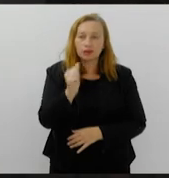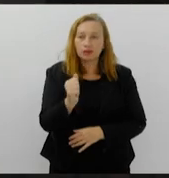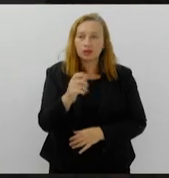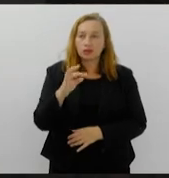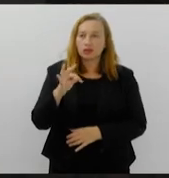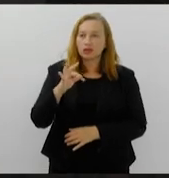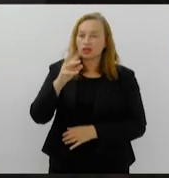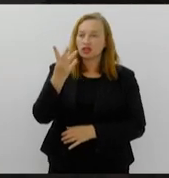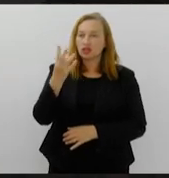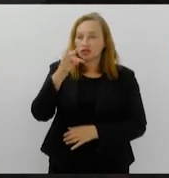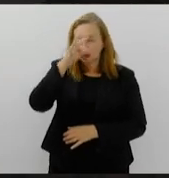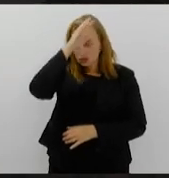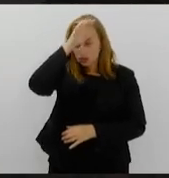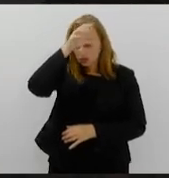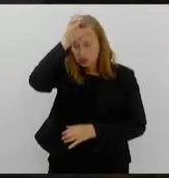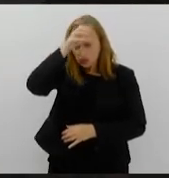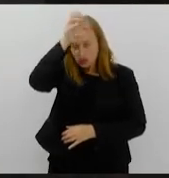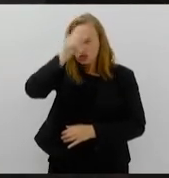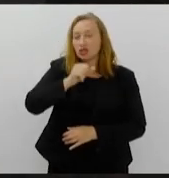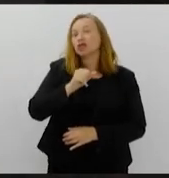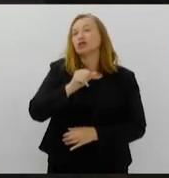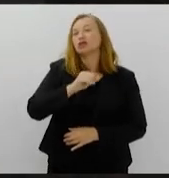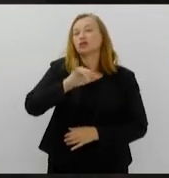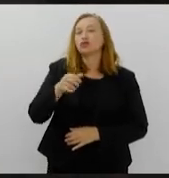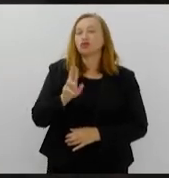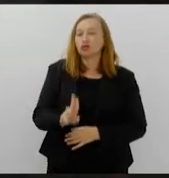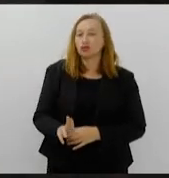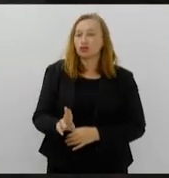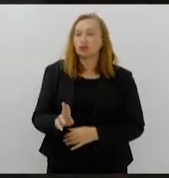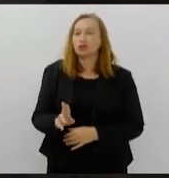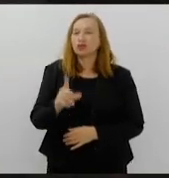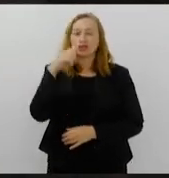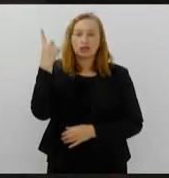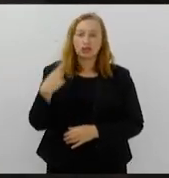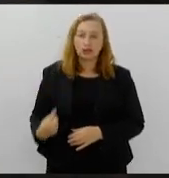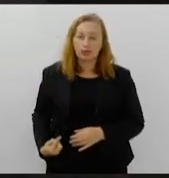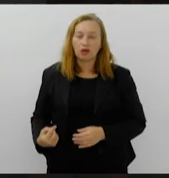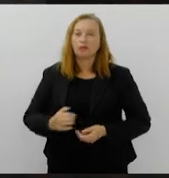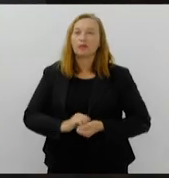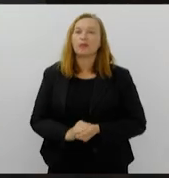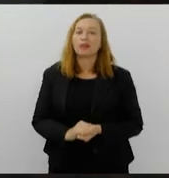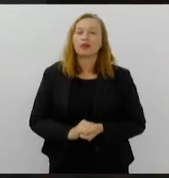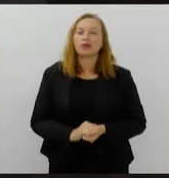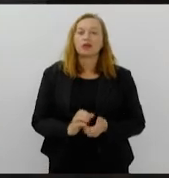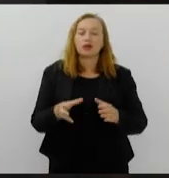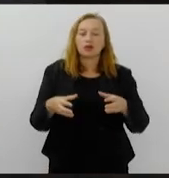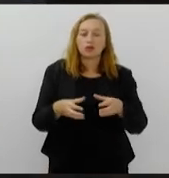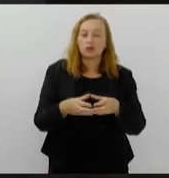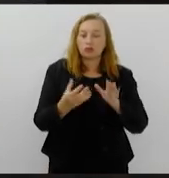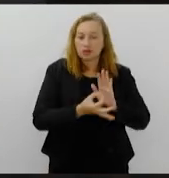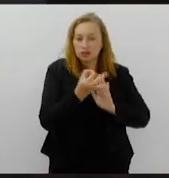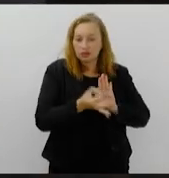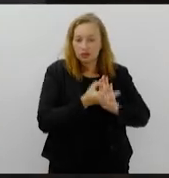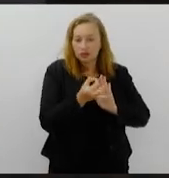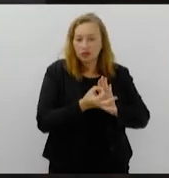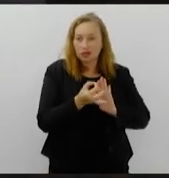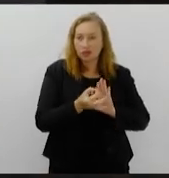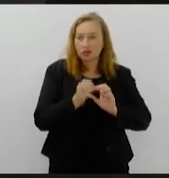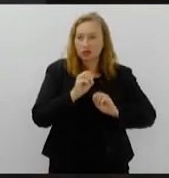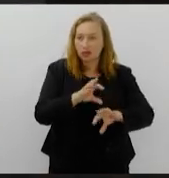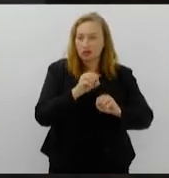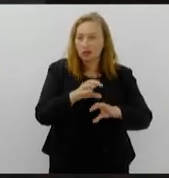Tiaju, Dani Balbi, Renata Souza e Rodrigo Amorim. Pendendo de pareceres das comissões de Educação,